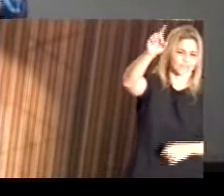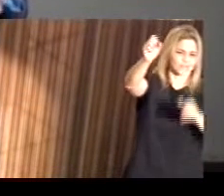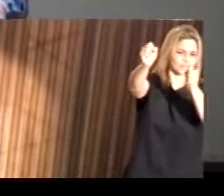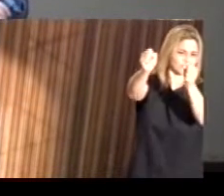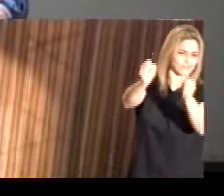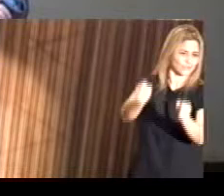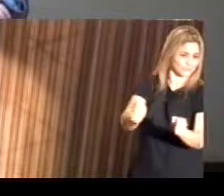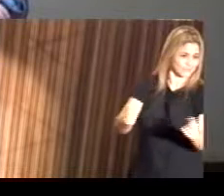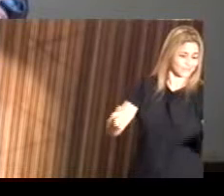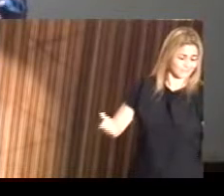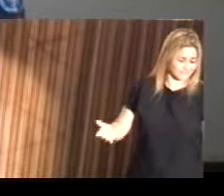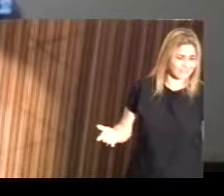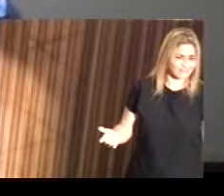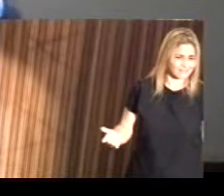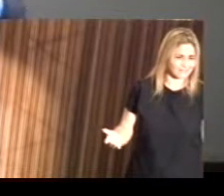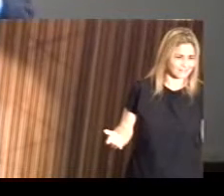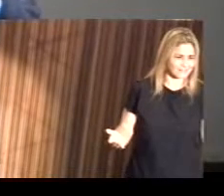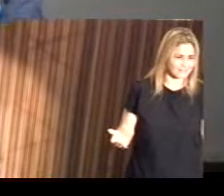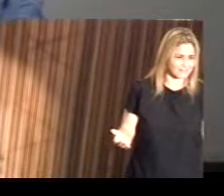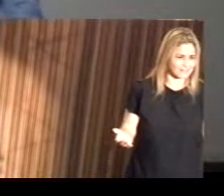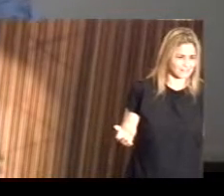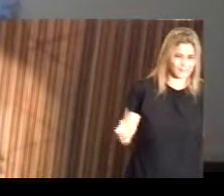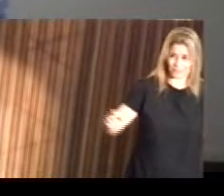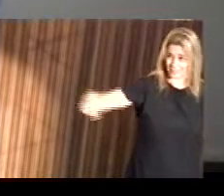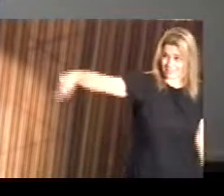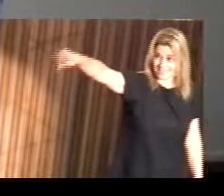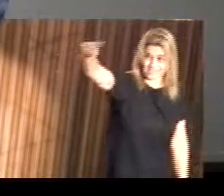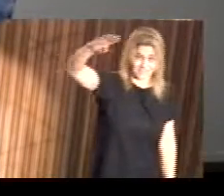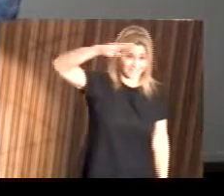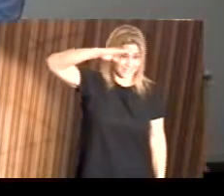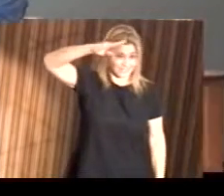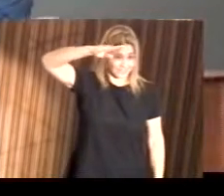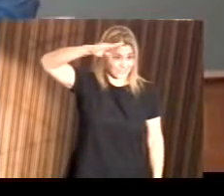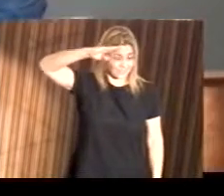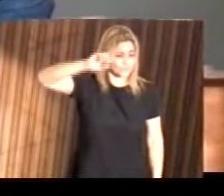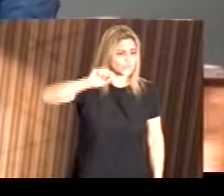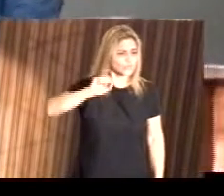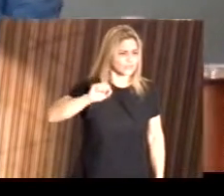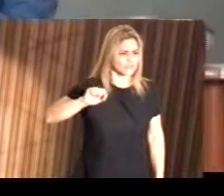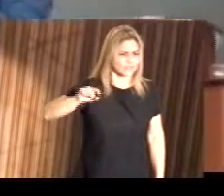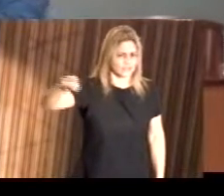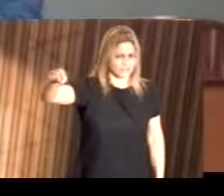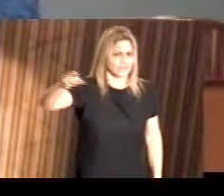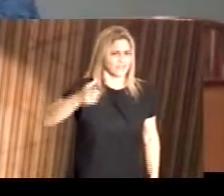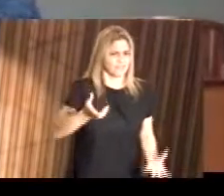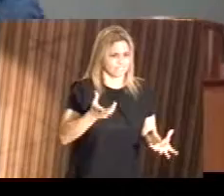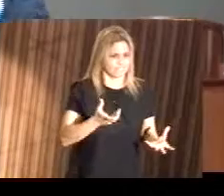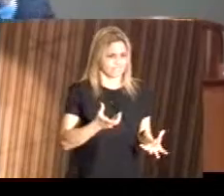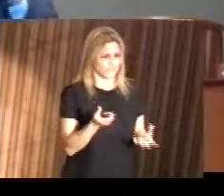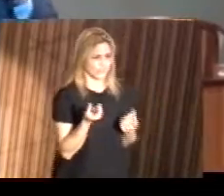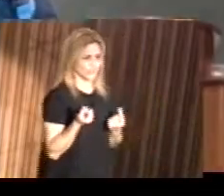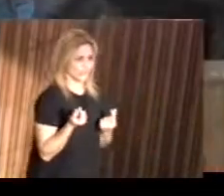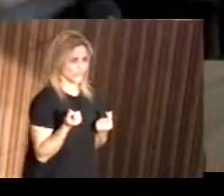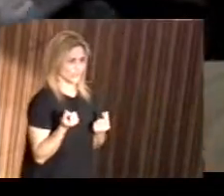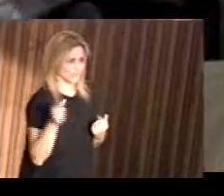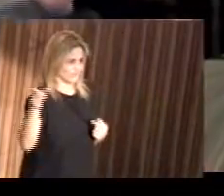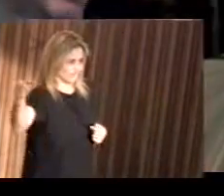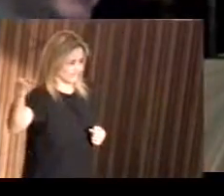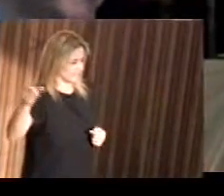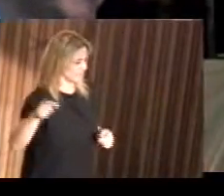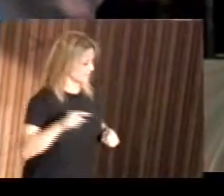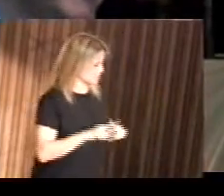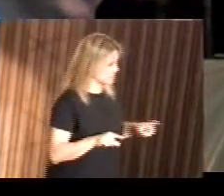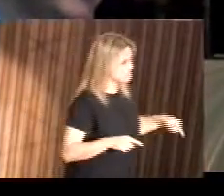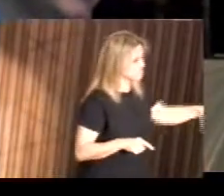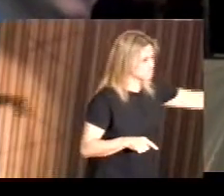E mais, todo o exército daquele tempo ia para ganhar dinheiro. Ele ia para